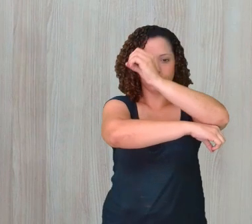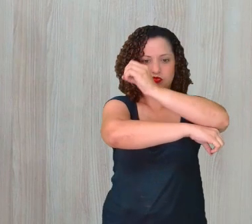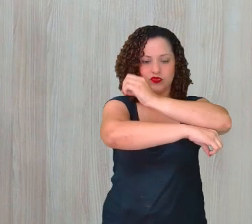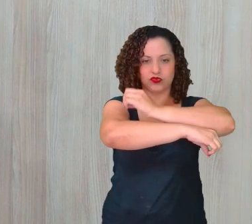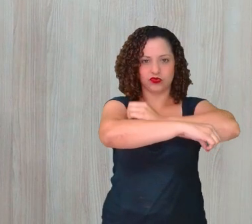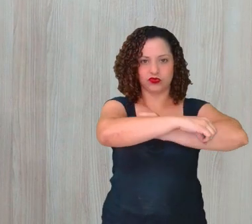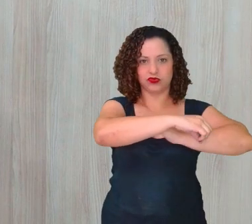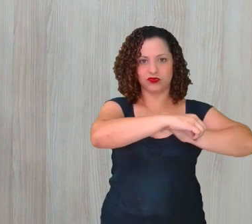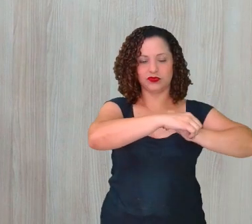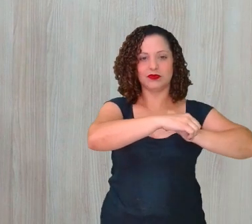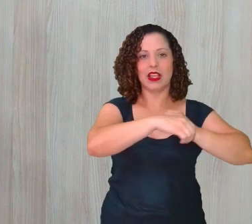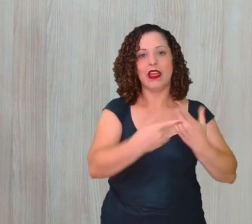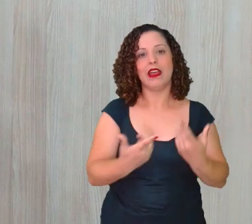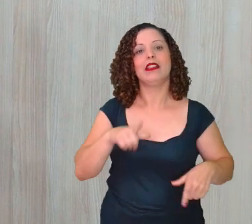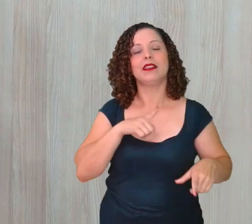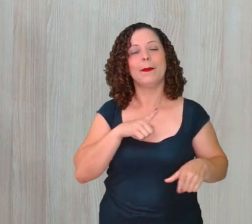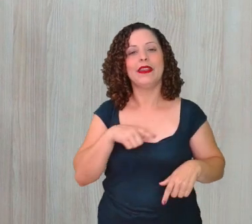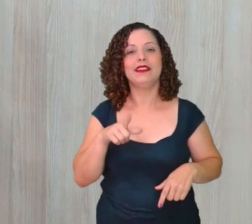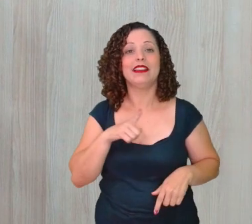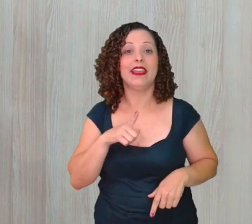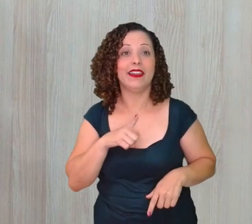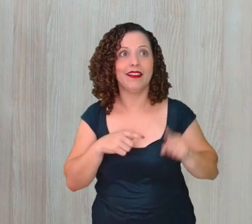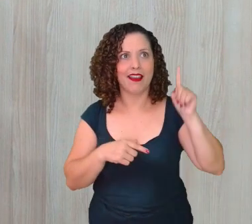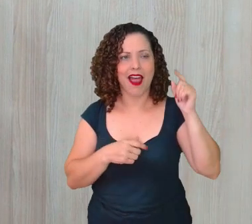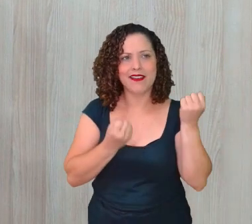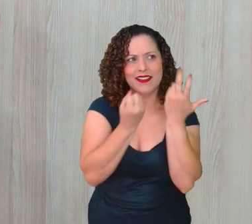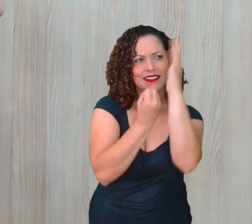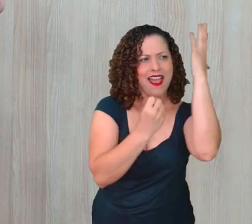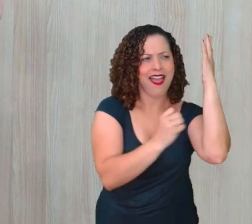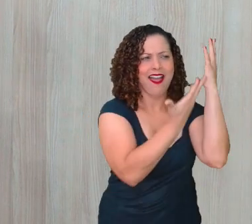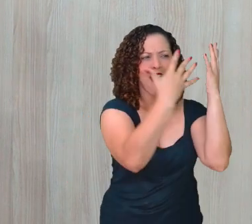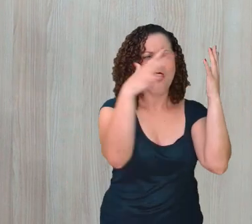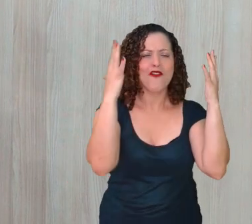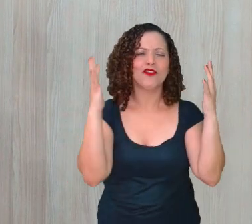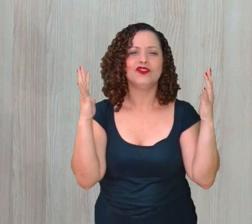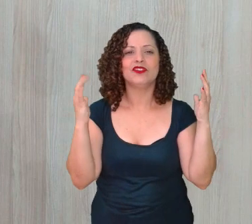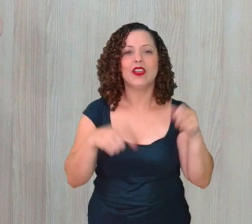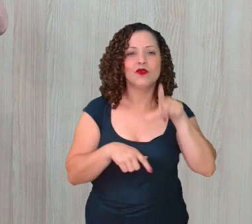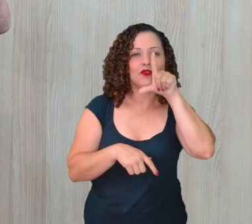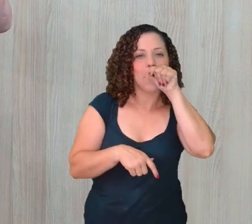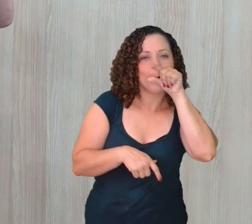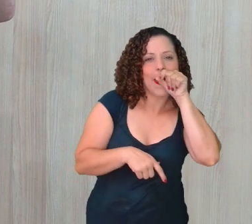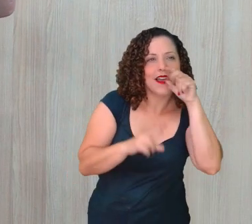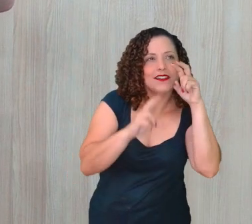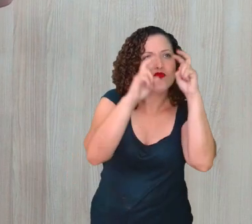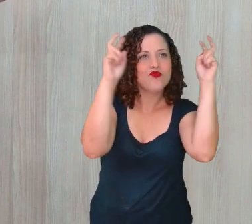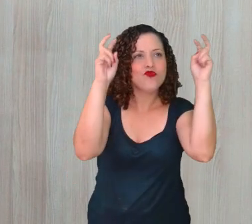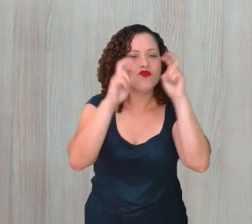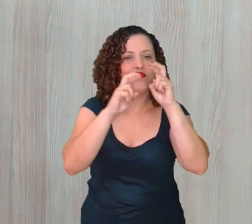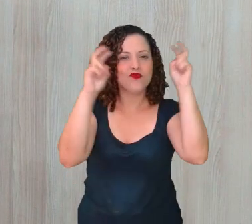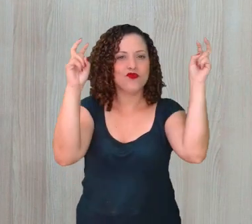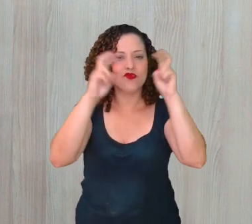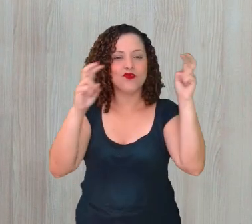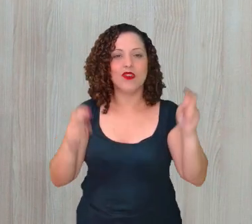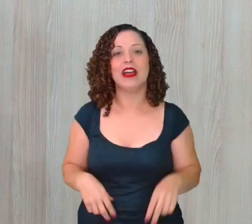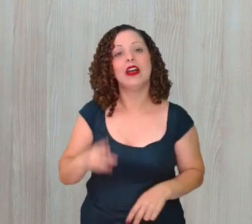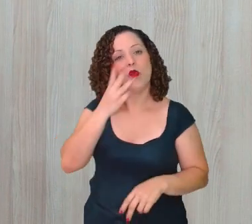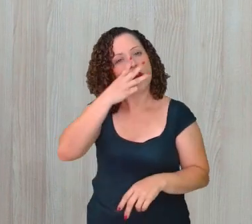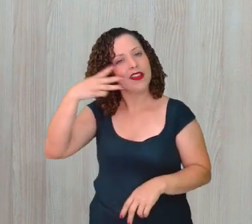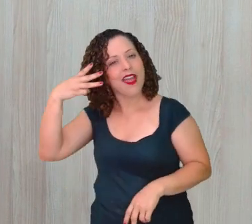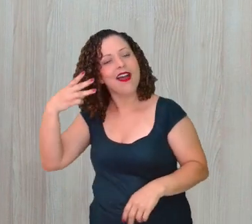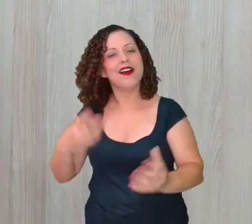certo? Os pássaros cantando. Quem mora ali em Camaragibe, São Lourenço, ali, ainda escuta cachorro latindo, gato miando,